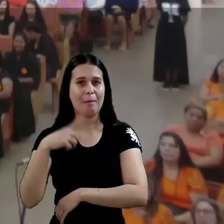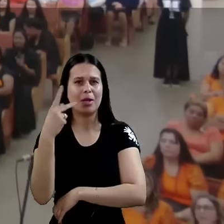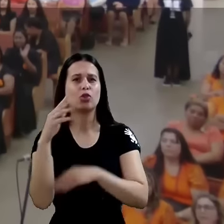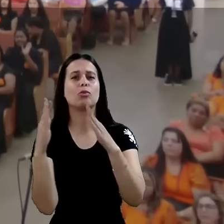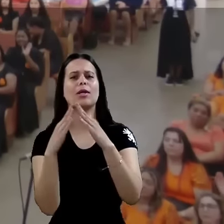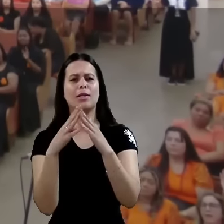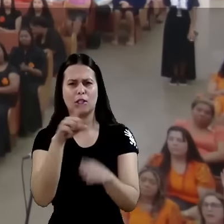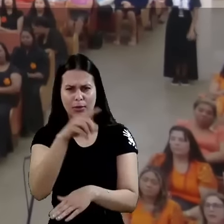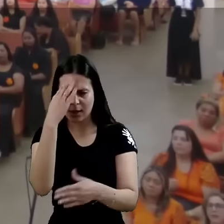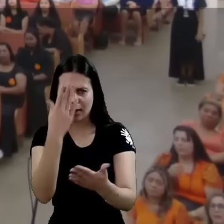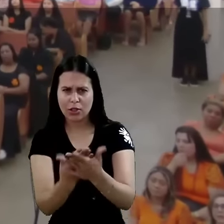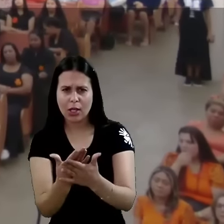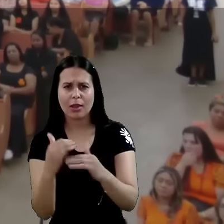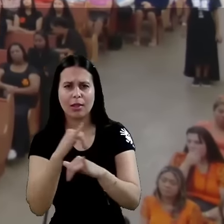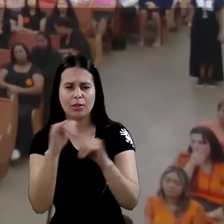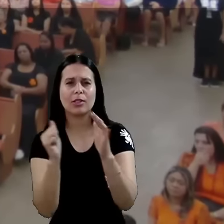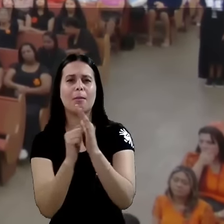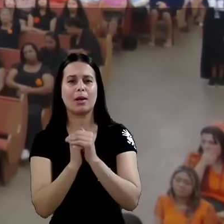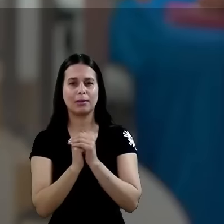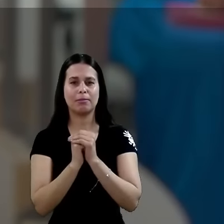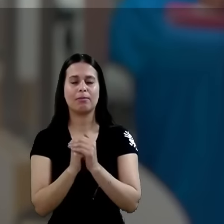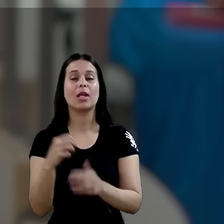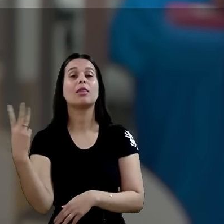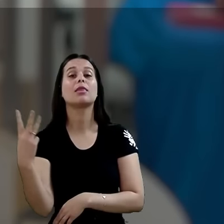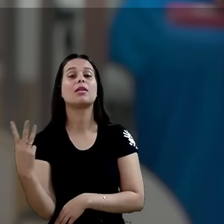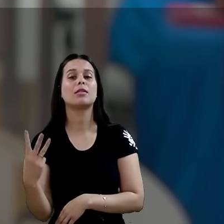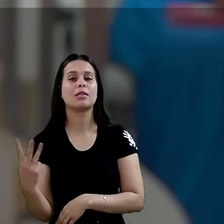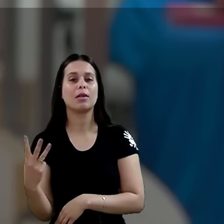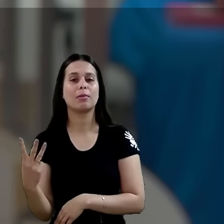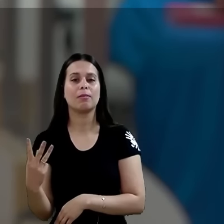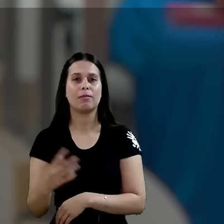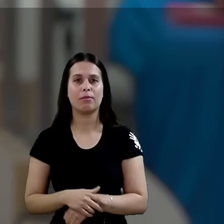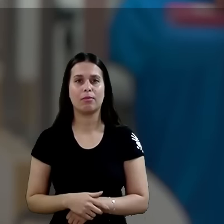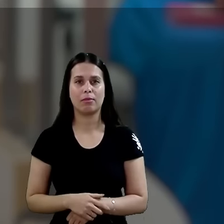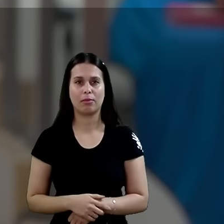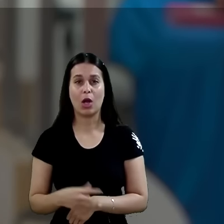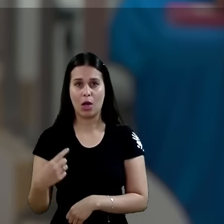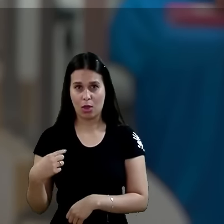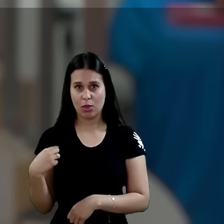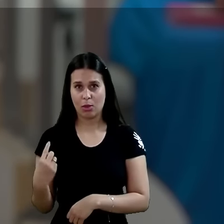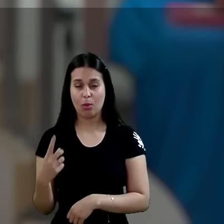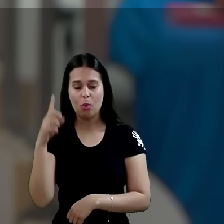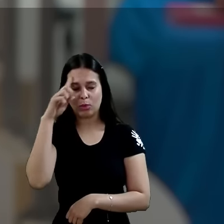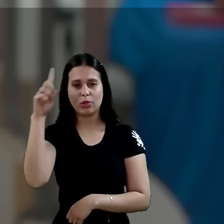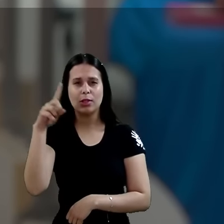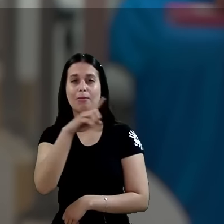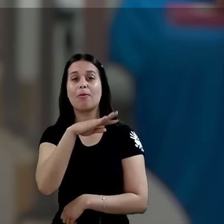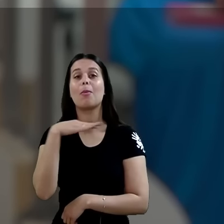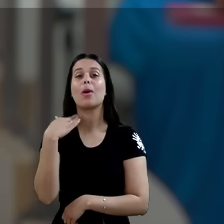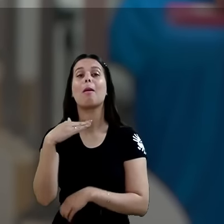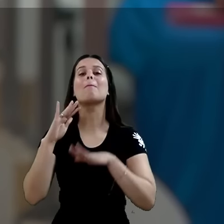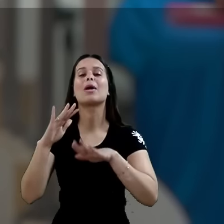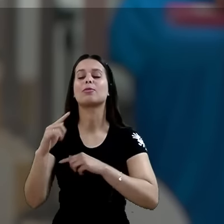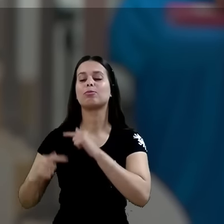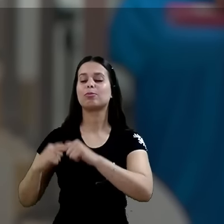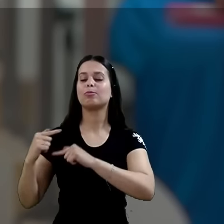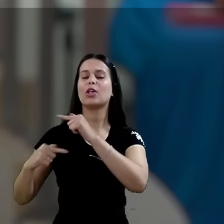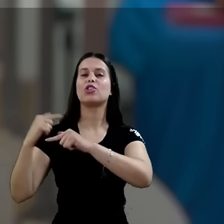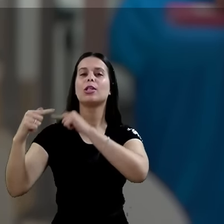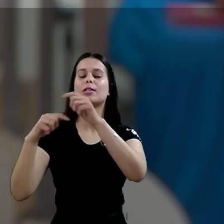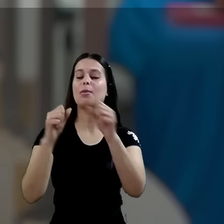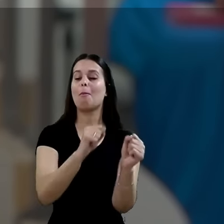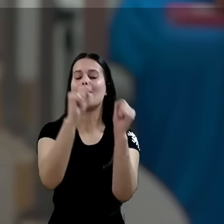amém amém terceiro lugar nós vamos deixar com herança poder